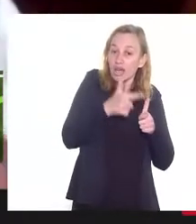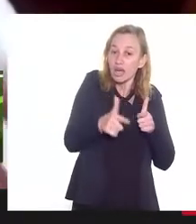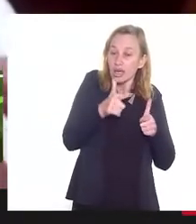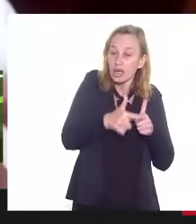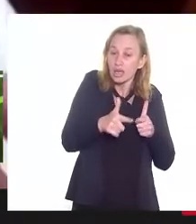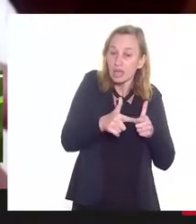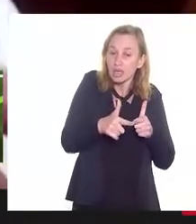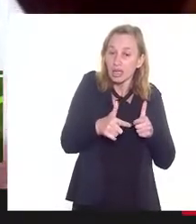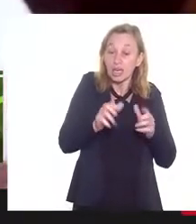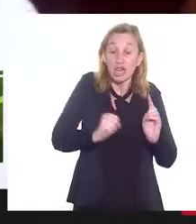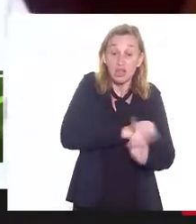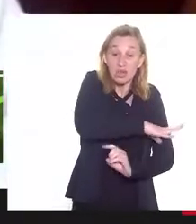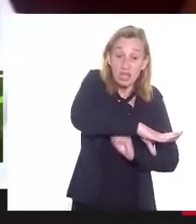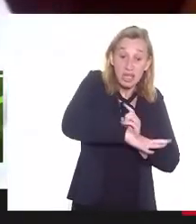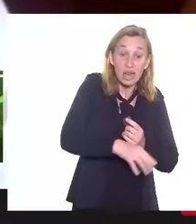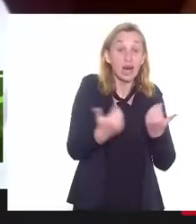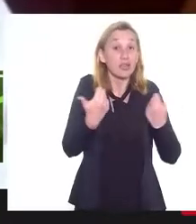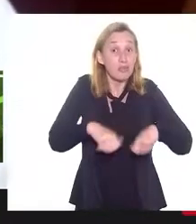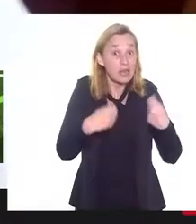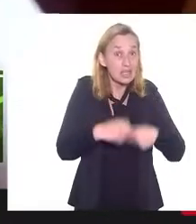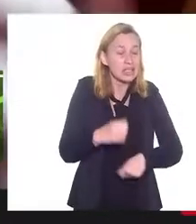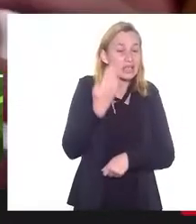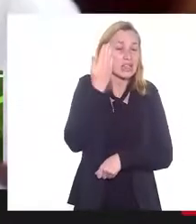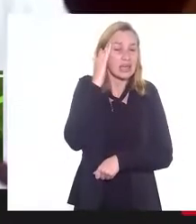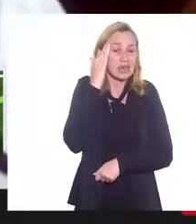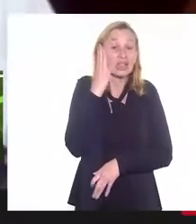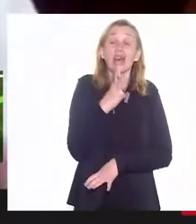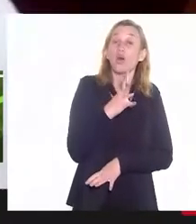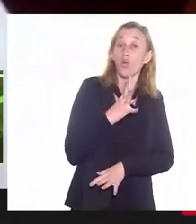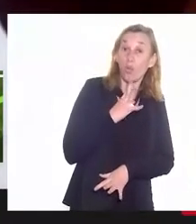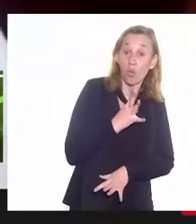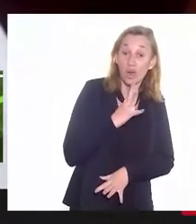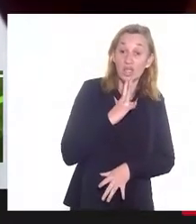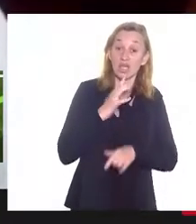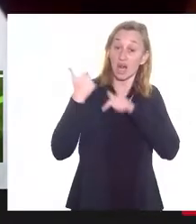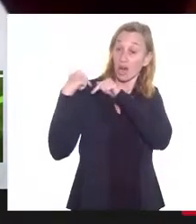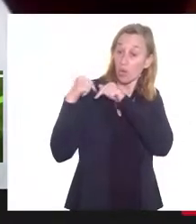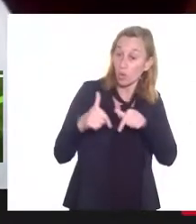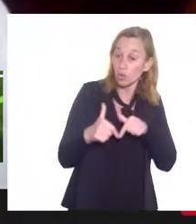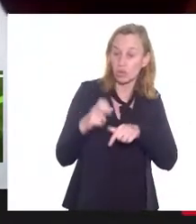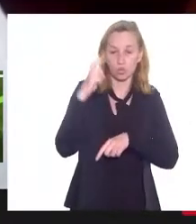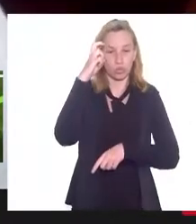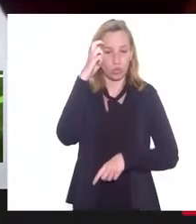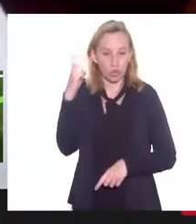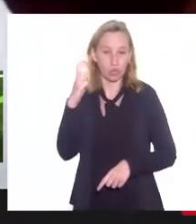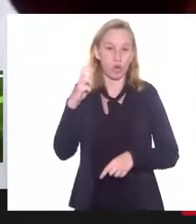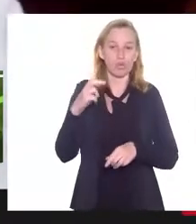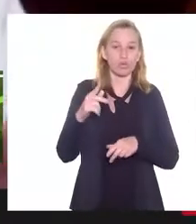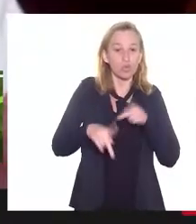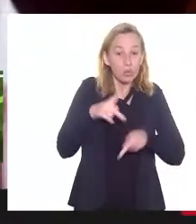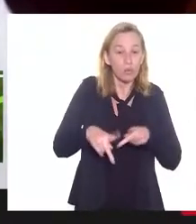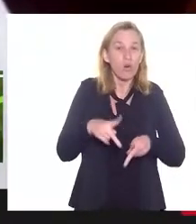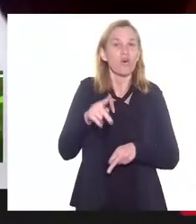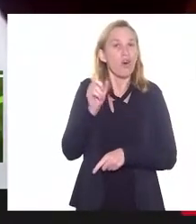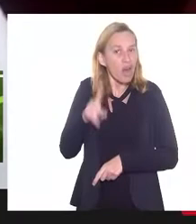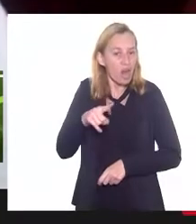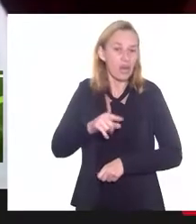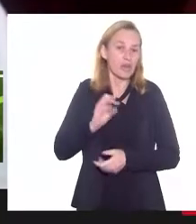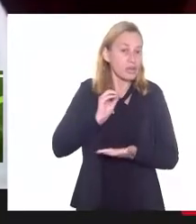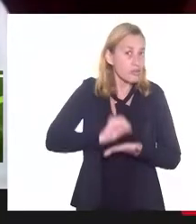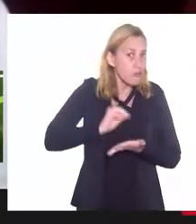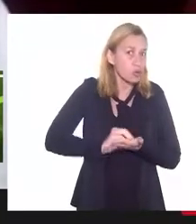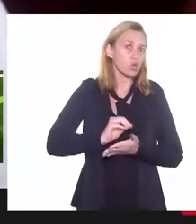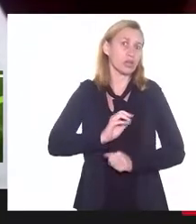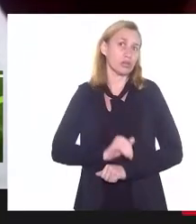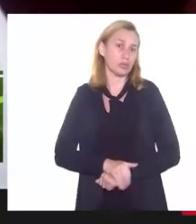sociedade precisa é entender, é conhecer a tradição cultural do povo. É isso que está